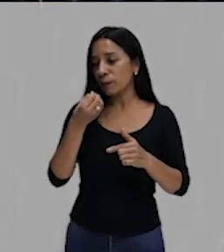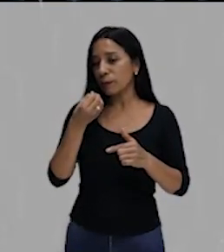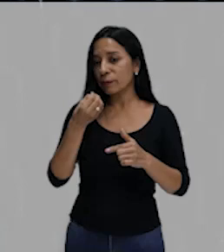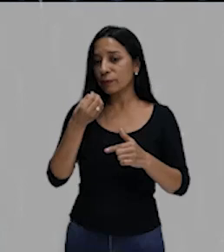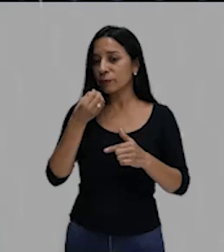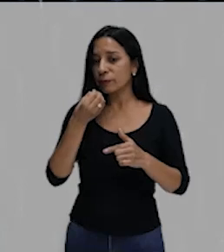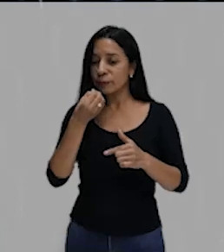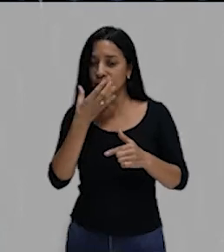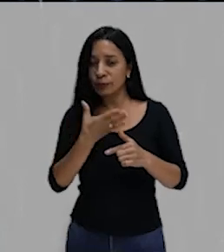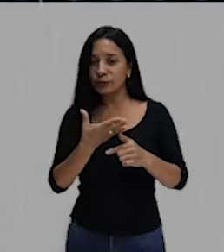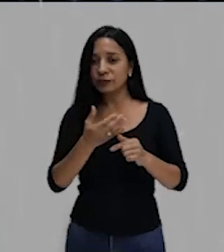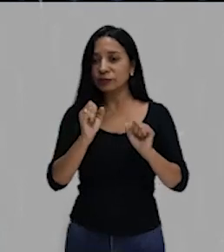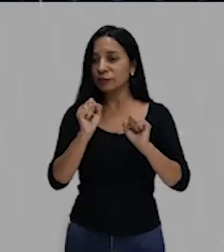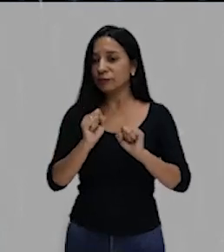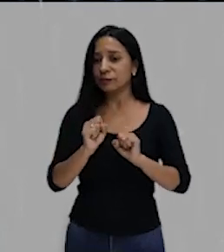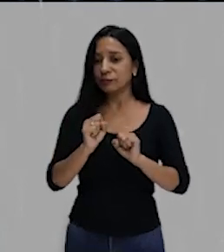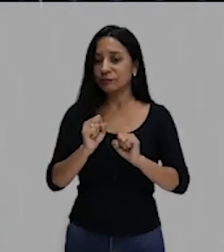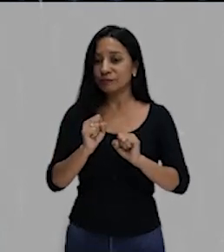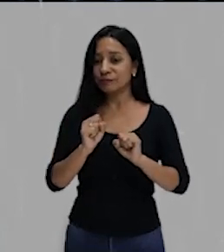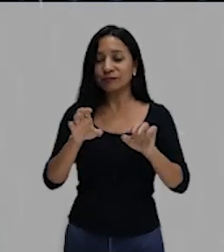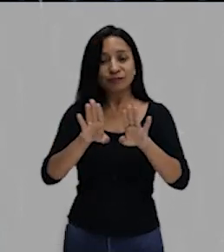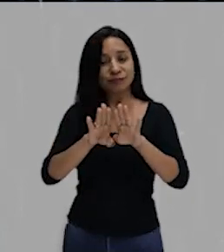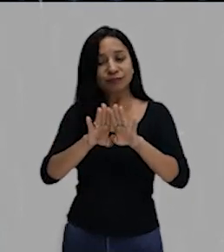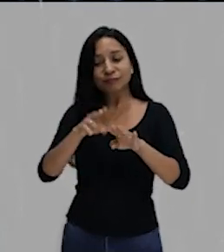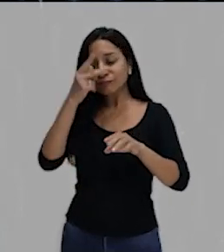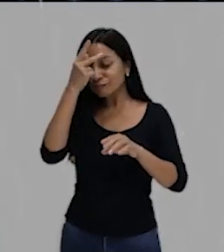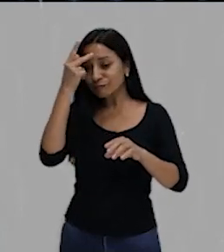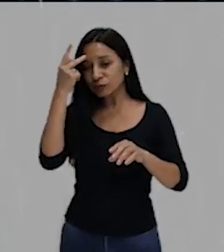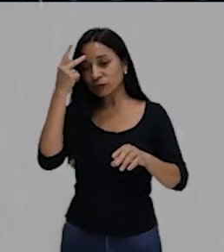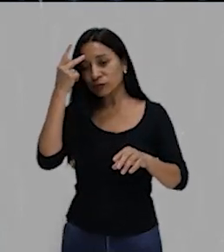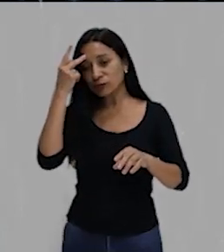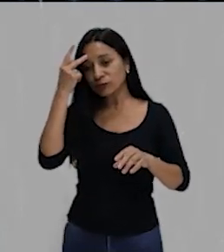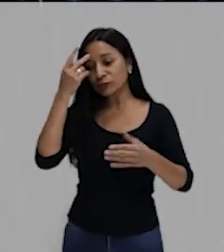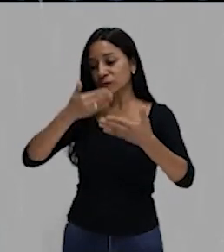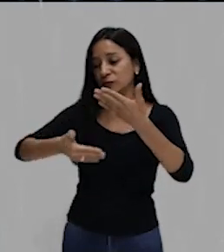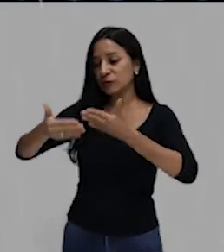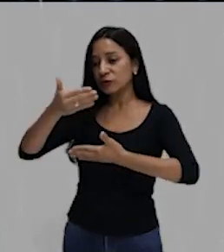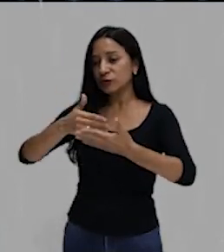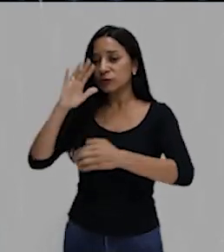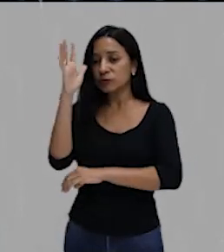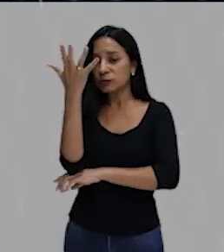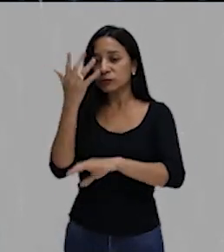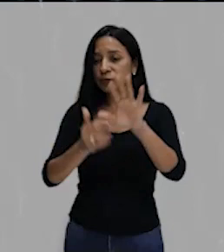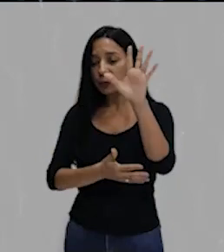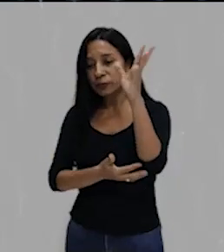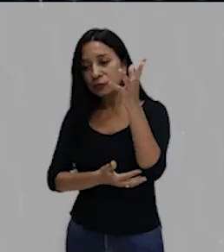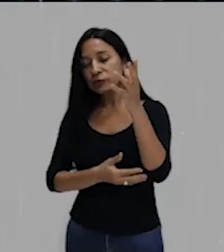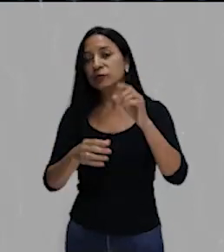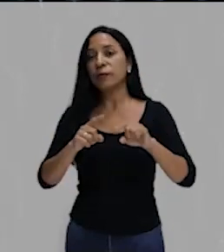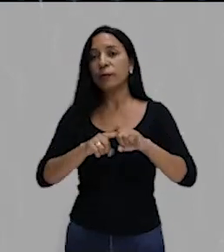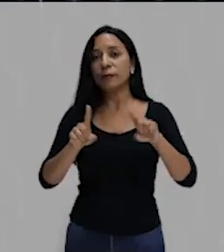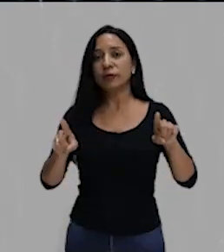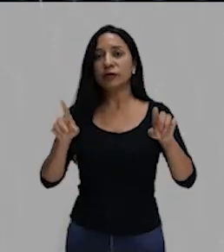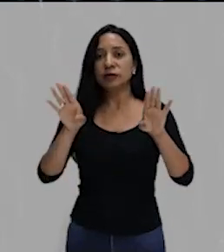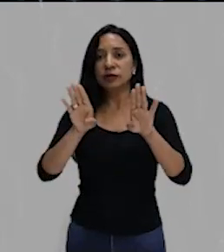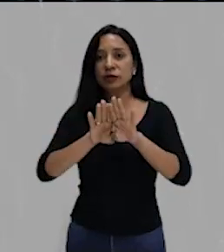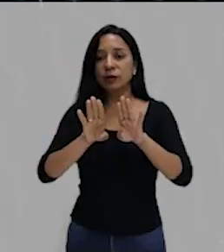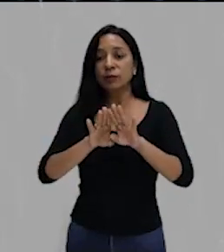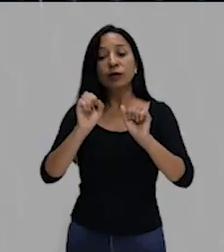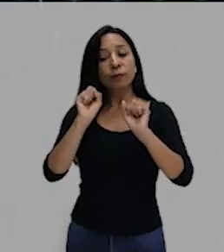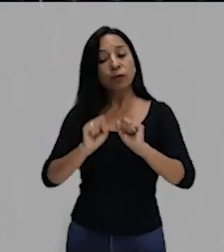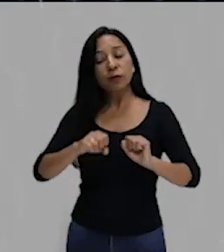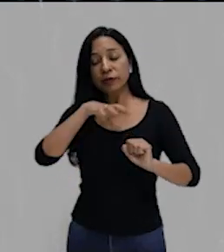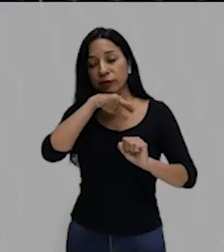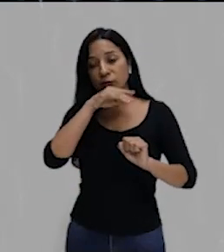para os seres humanos que estão ali interagindo com o meio ambiente, mas elas também podem ser ruins para os outros